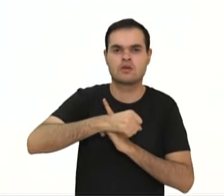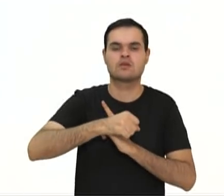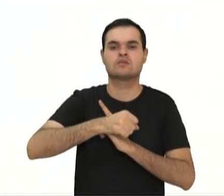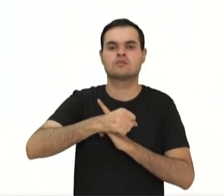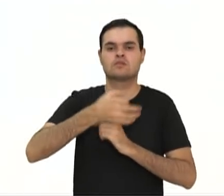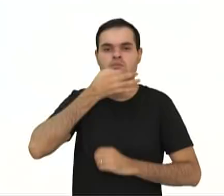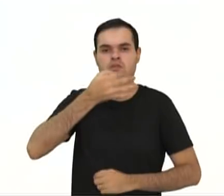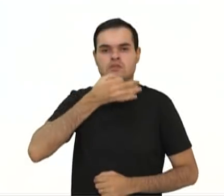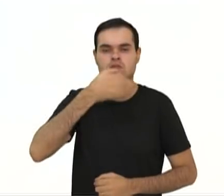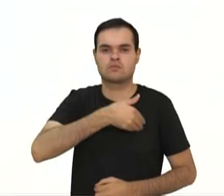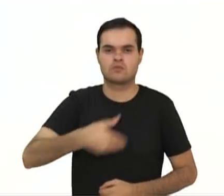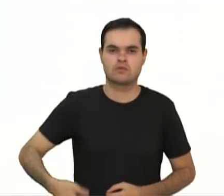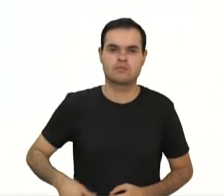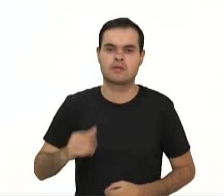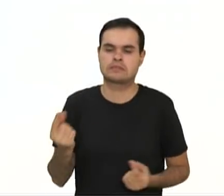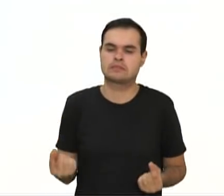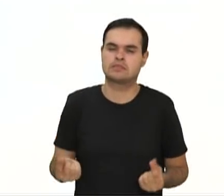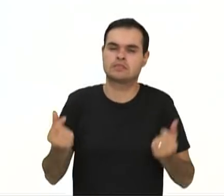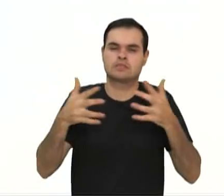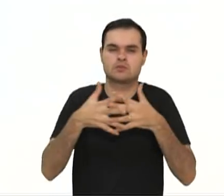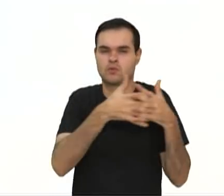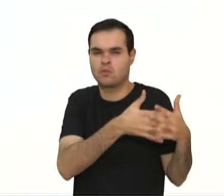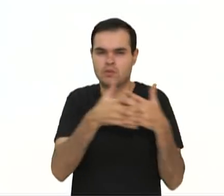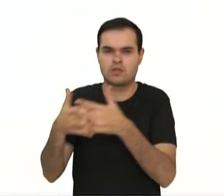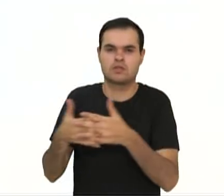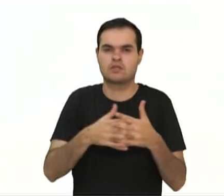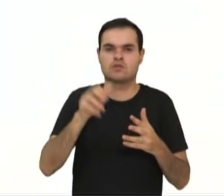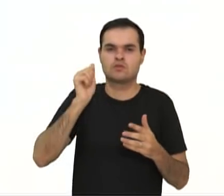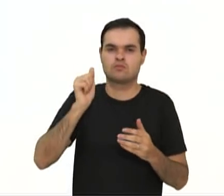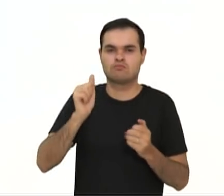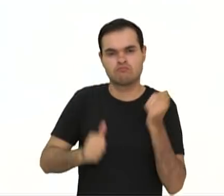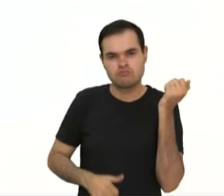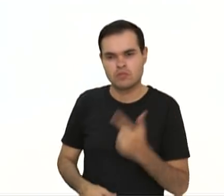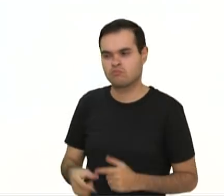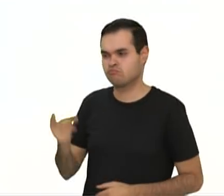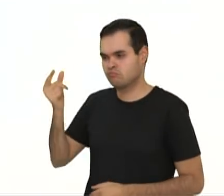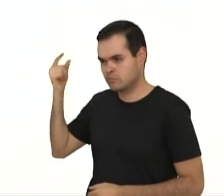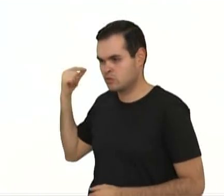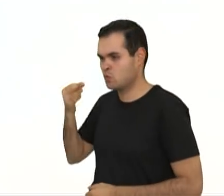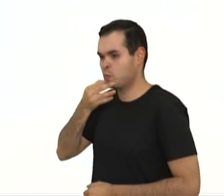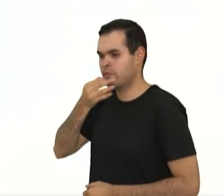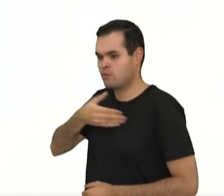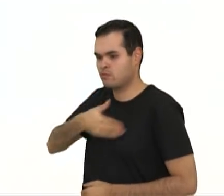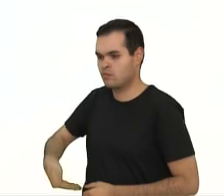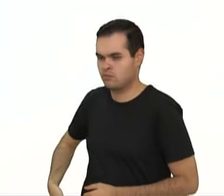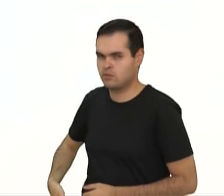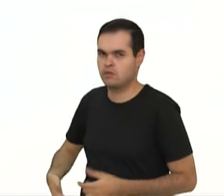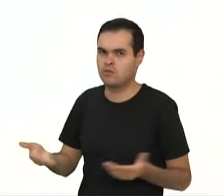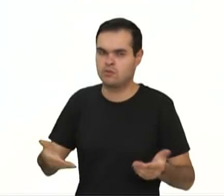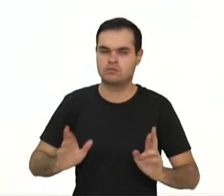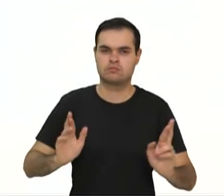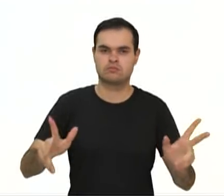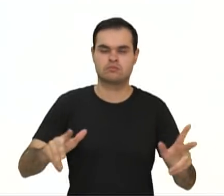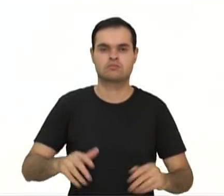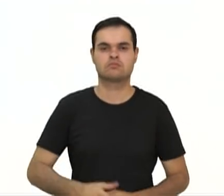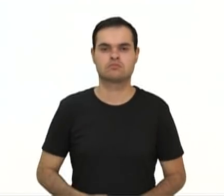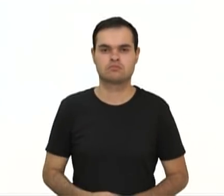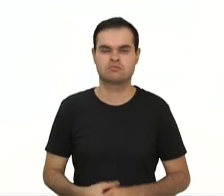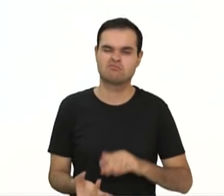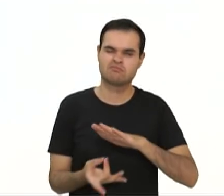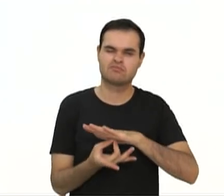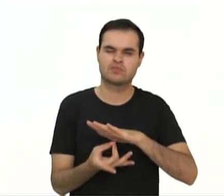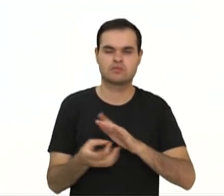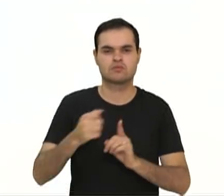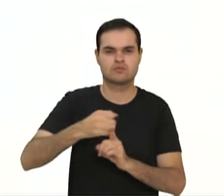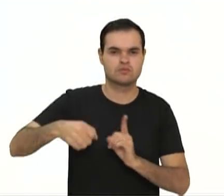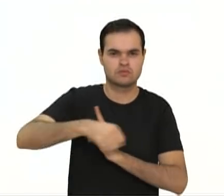mais rica e complexa do que aquilo que se chamava antigamente de opinião pública, ficção sociológica, que